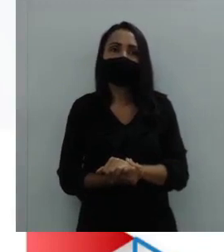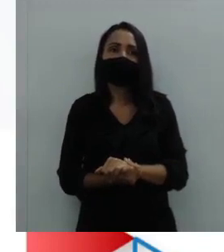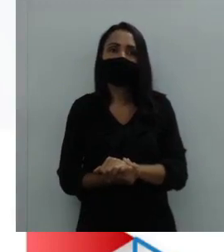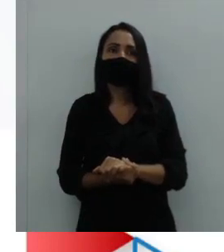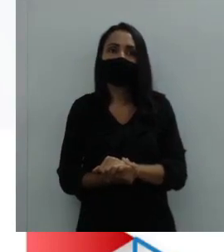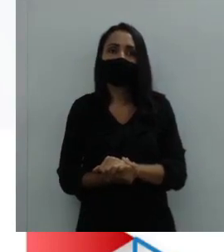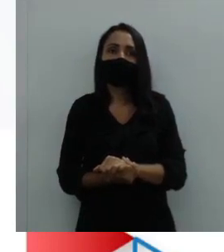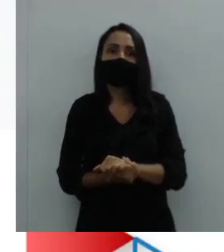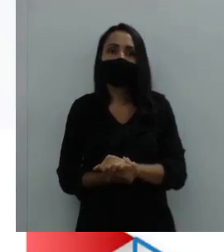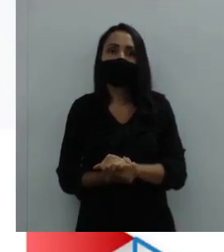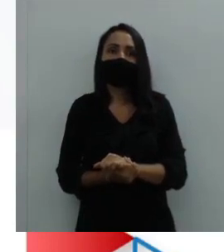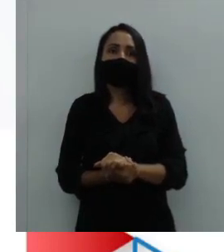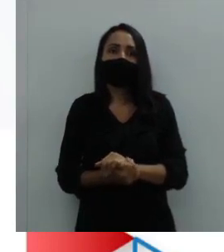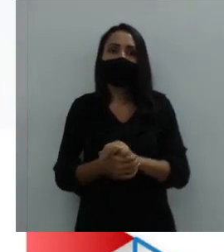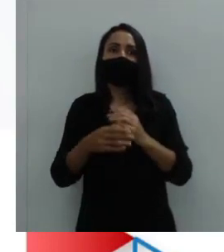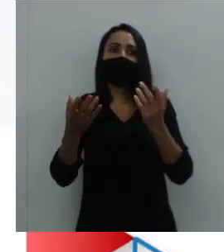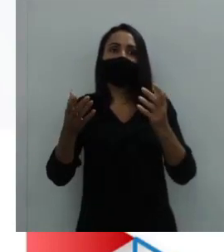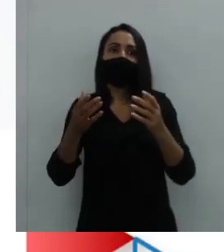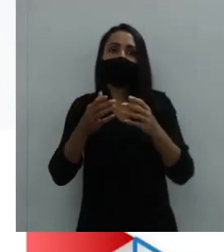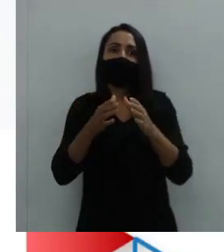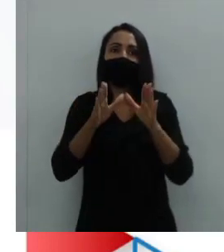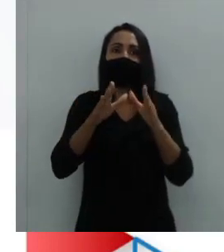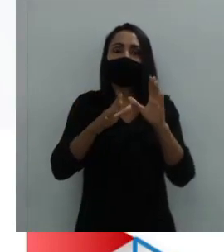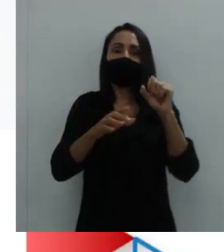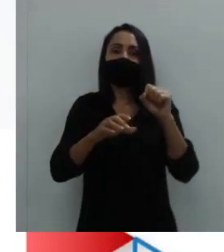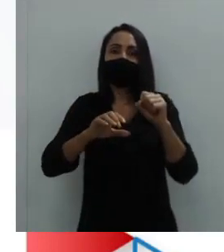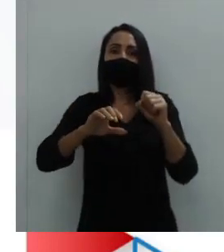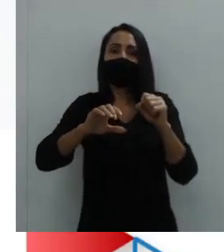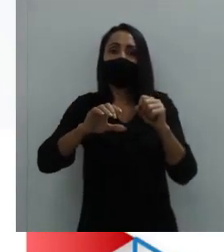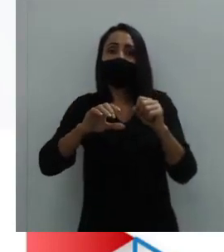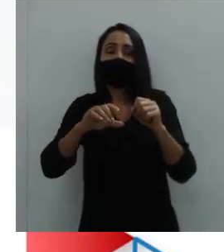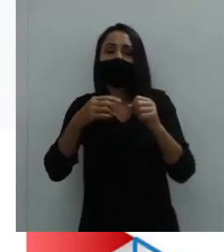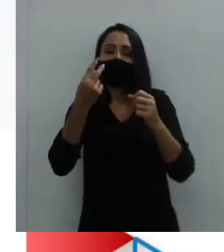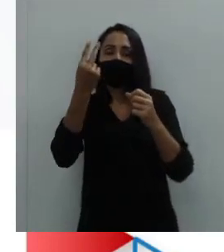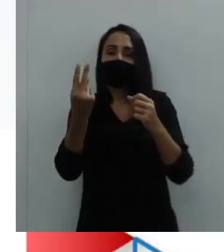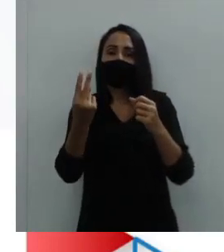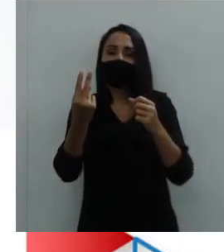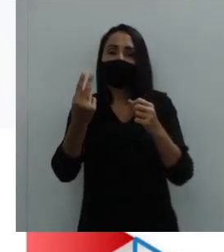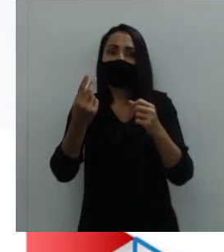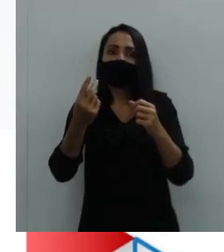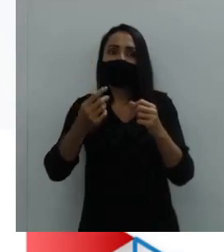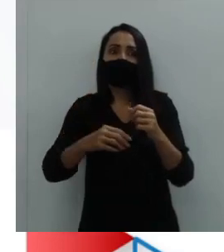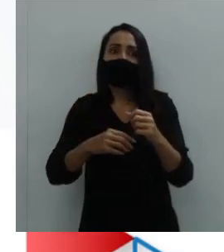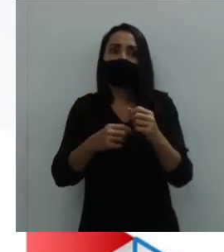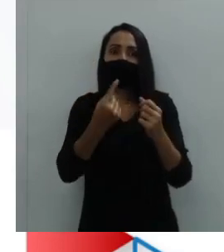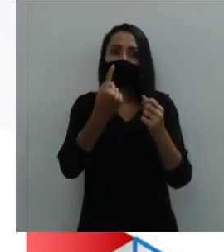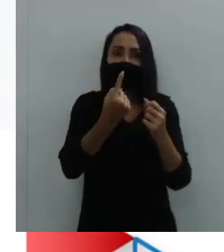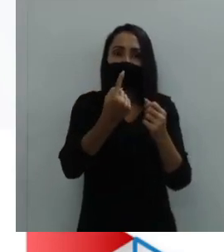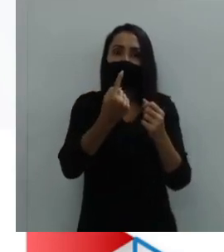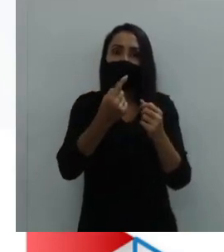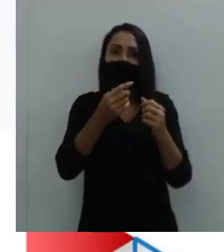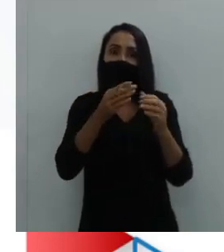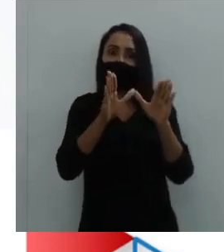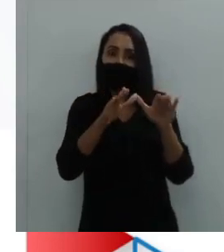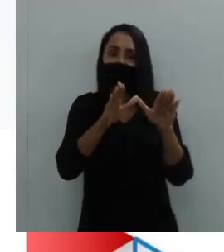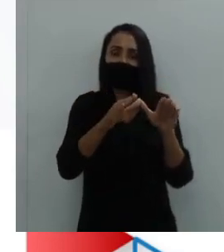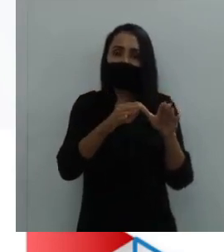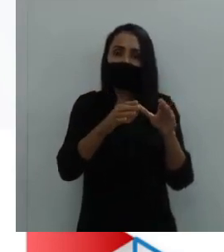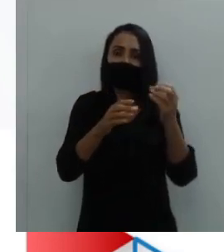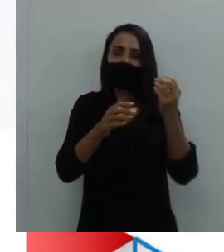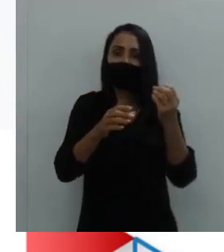fura. Mais vale um pássaro na mão voando, aliás, mais vale um pássaro na mão que 2